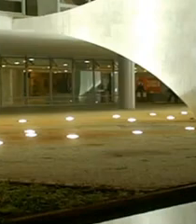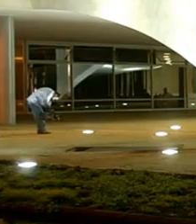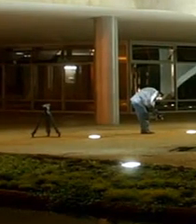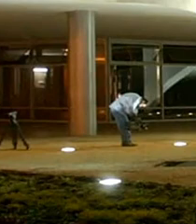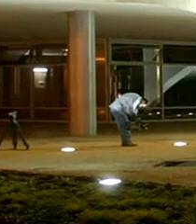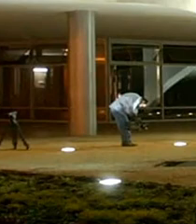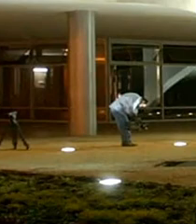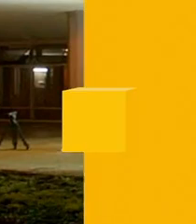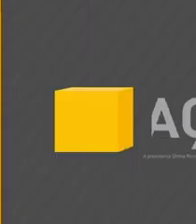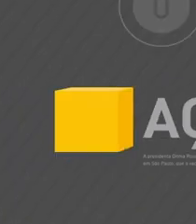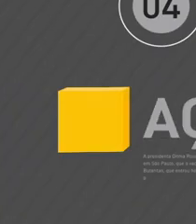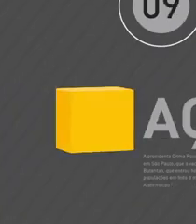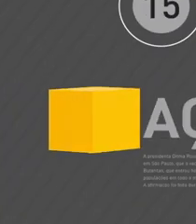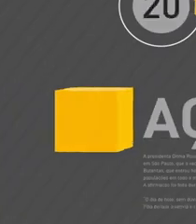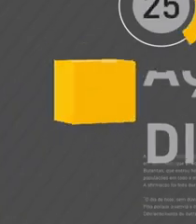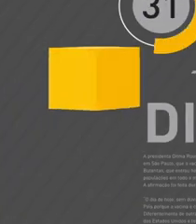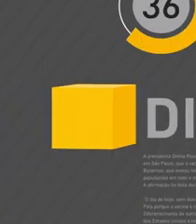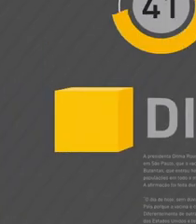Federal